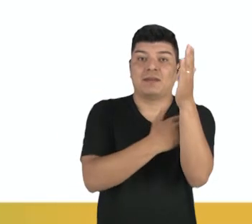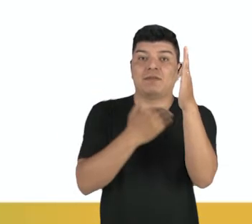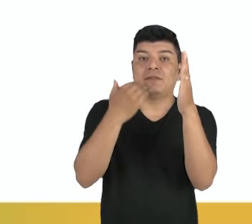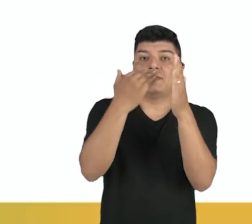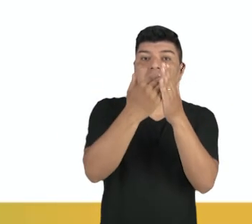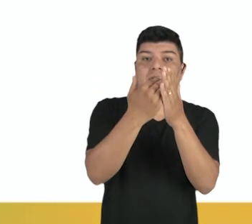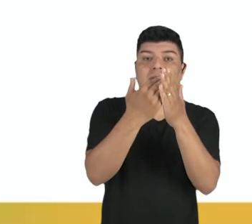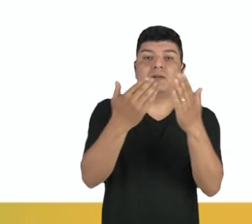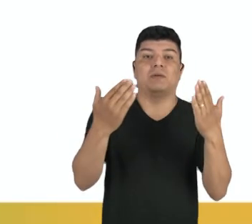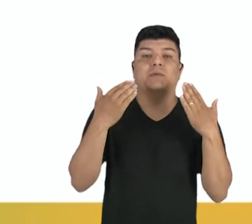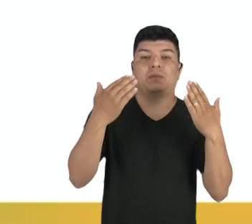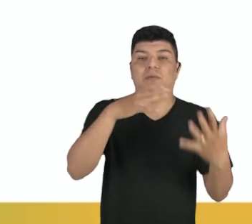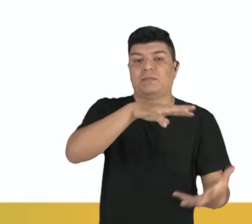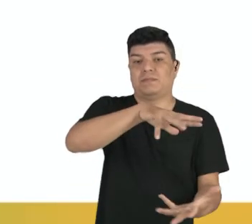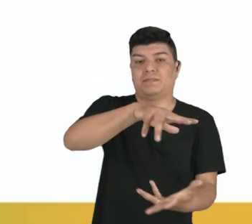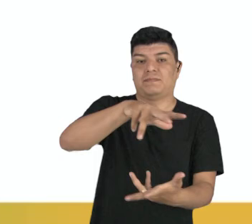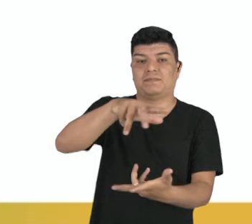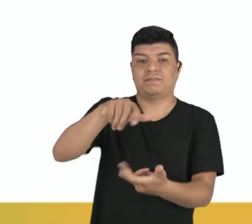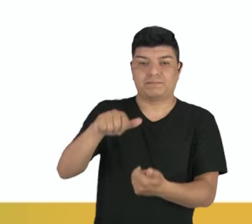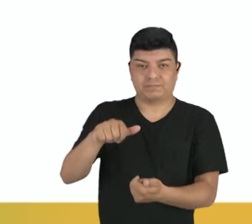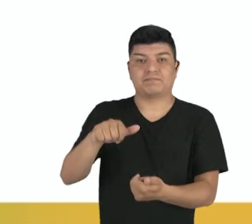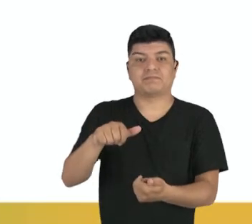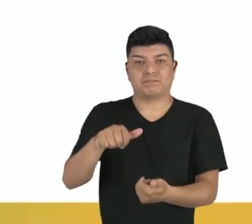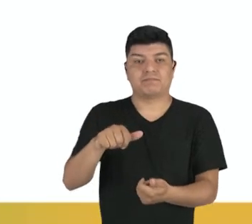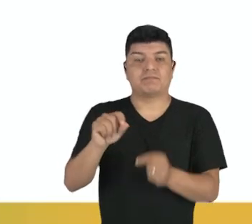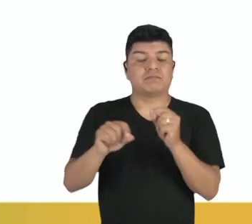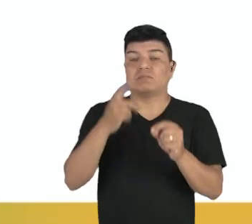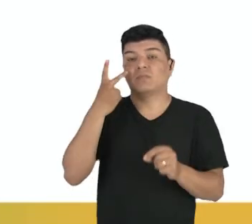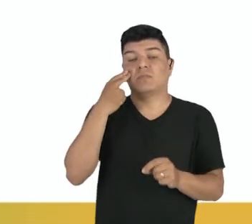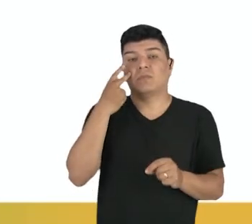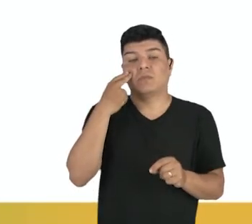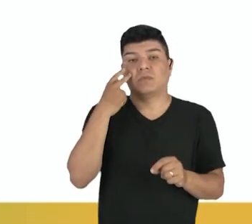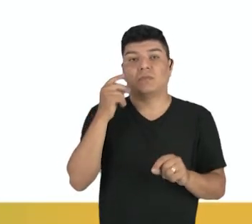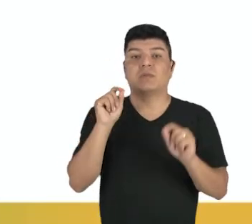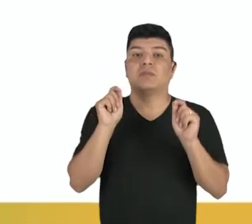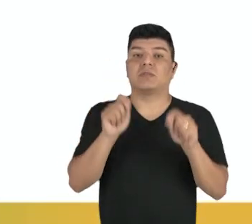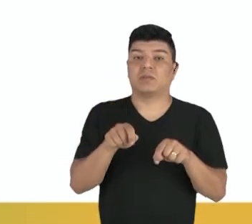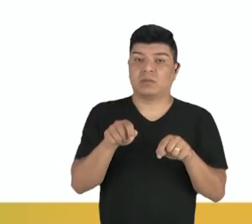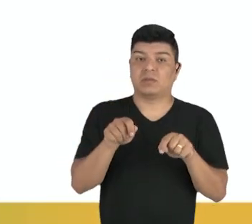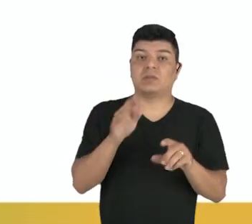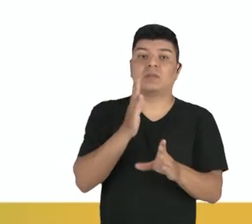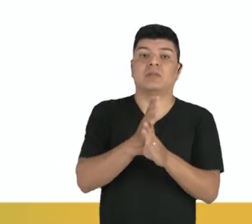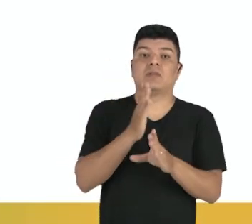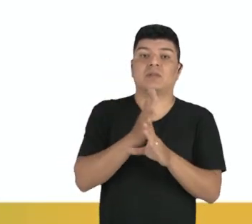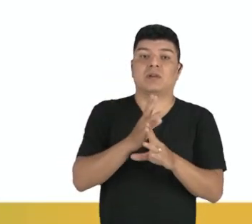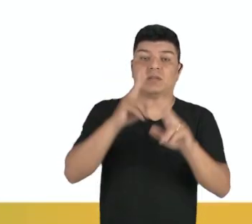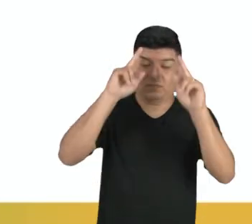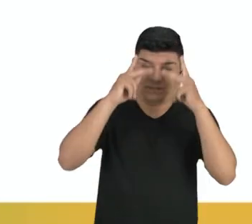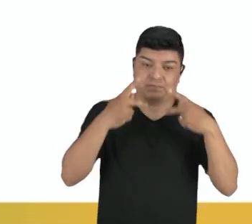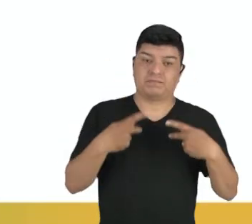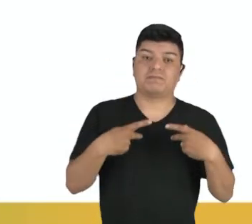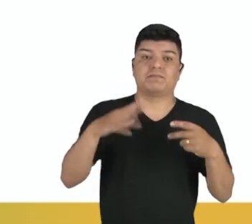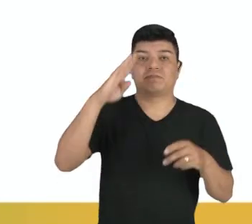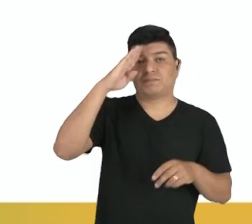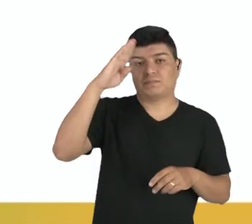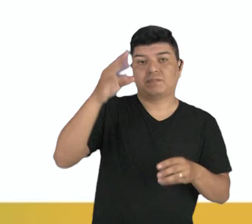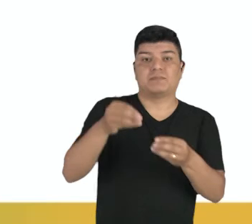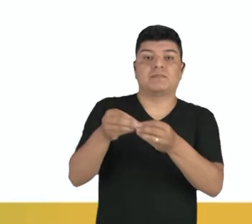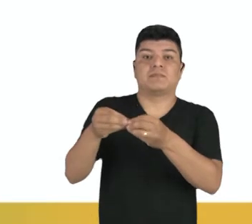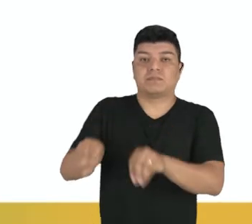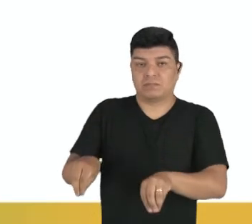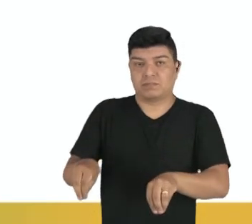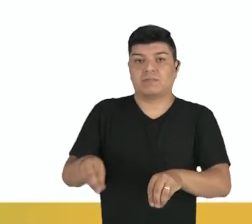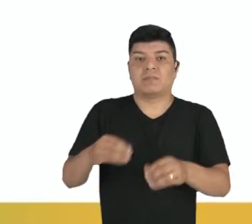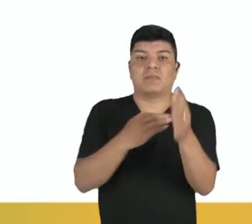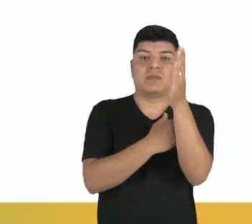da temperatura terrestre, né? O efeito estufa, ele é um fenômeno natural que é potencializado pelas ações humanas. A sua principal